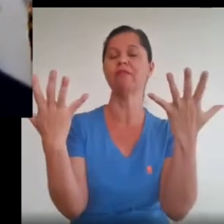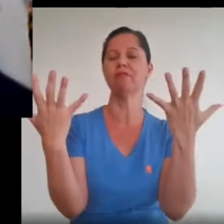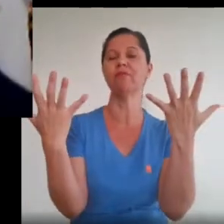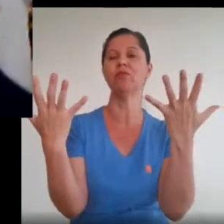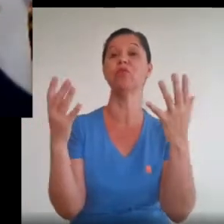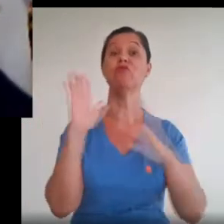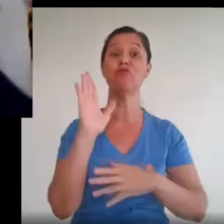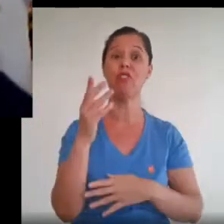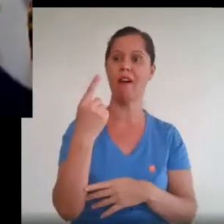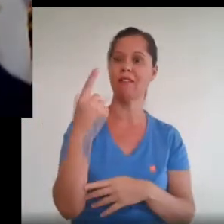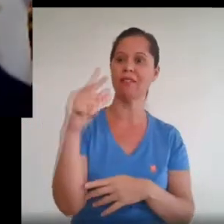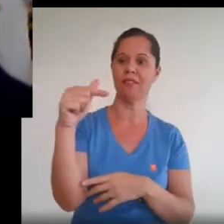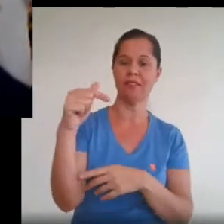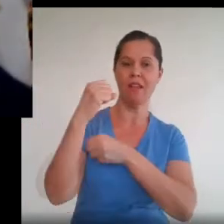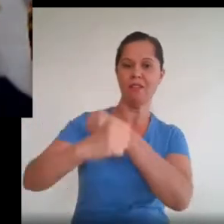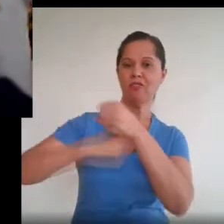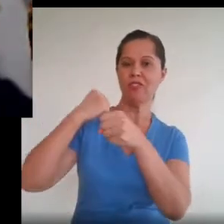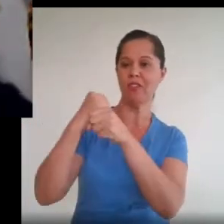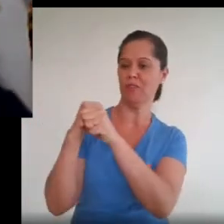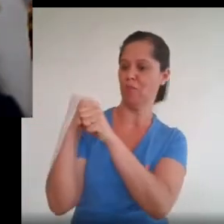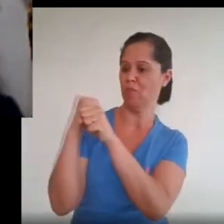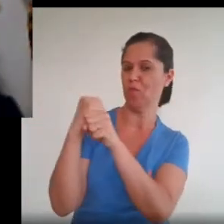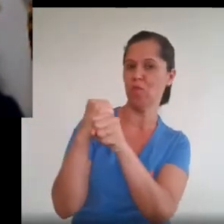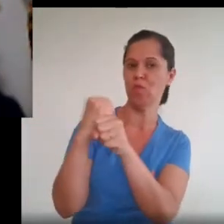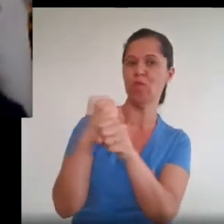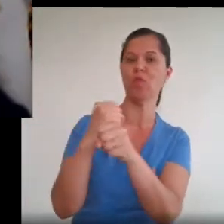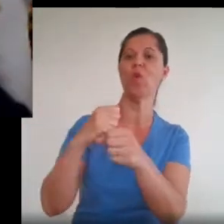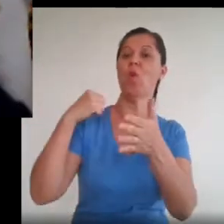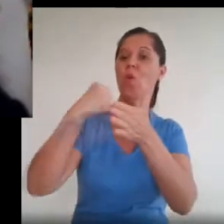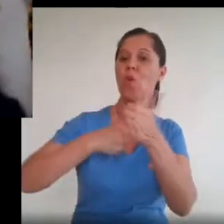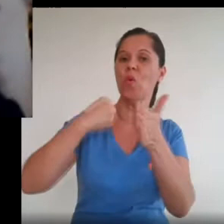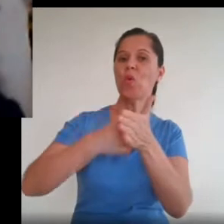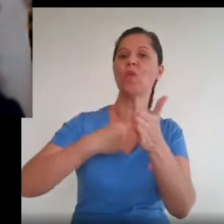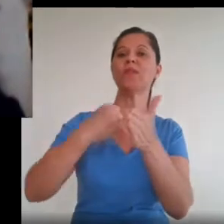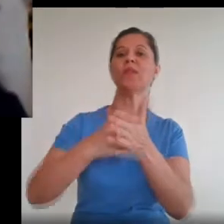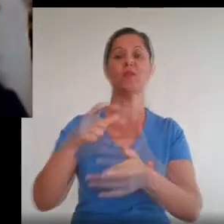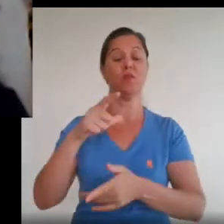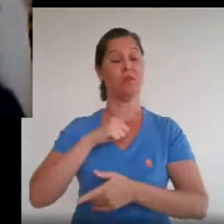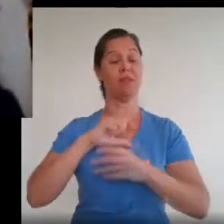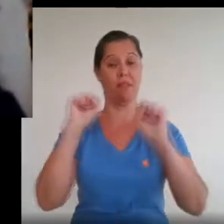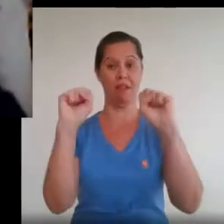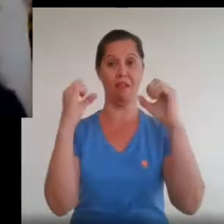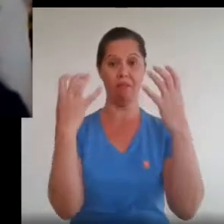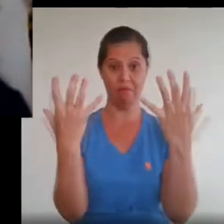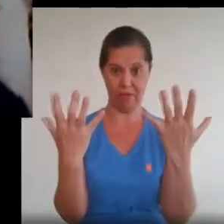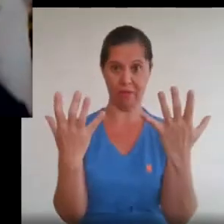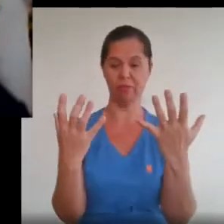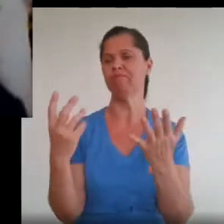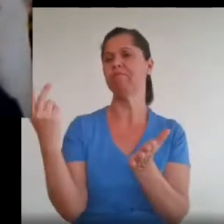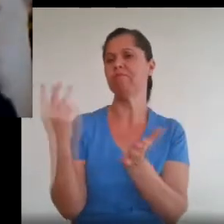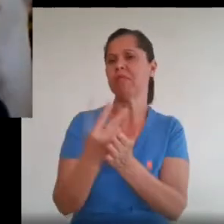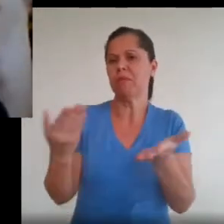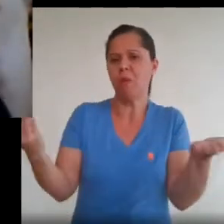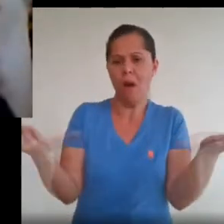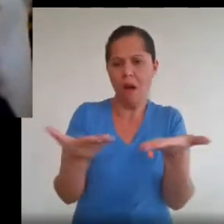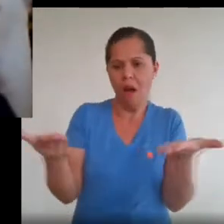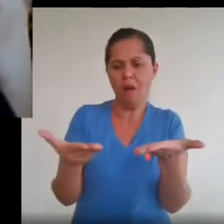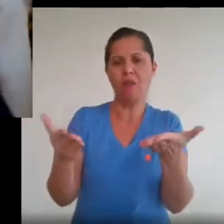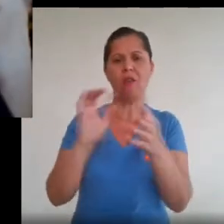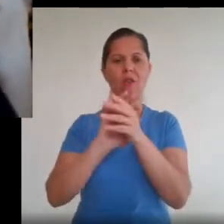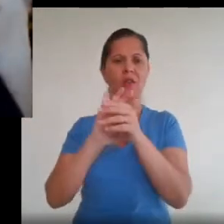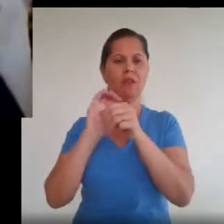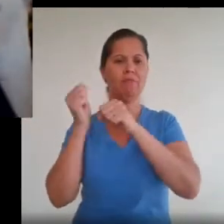né, 17 anos aí o povo batalhando para que esses eventos ocorram, e mesmo agora, com a questão da